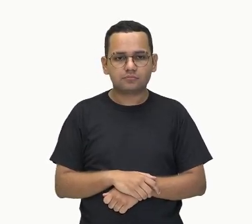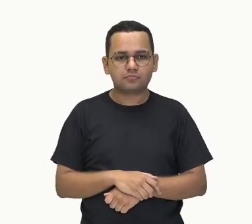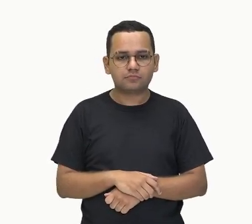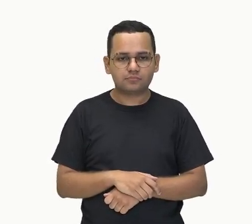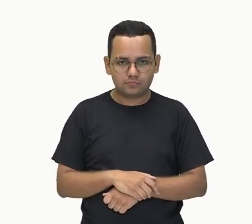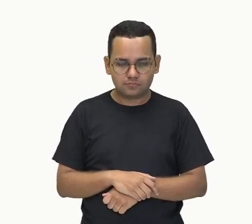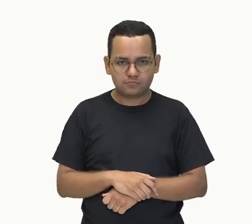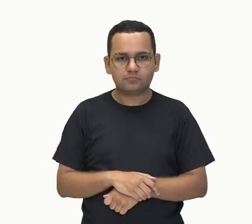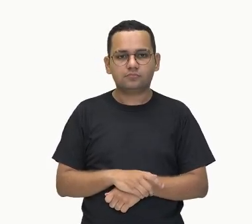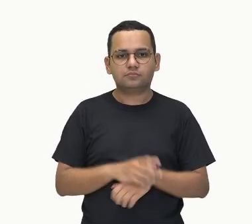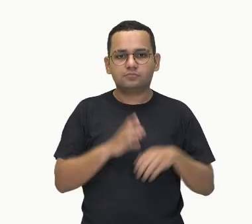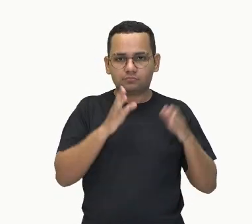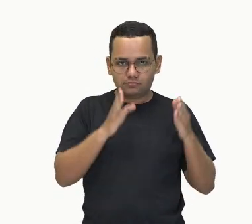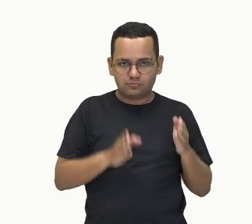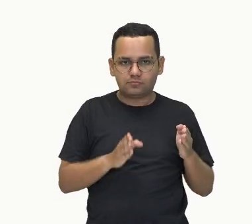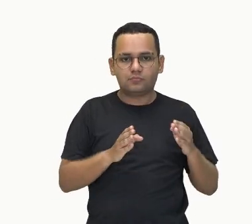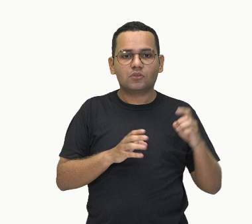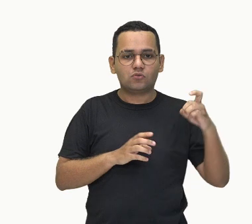O